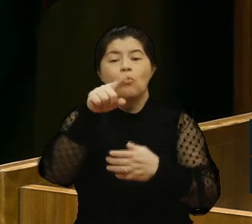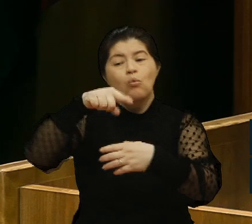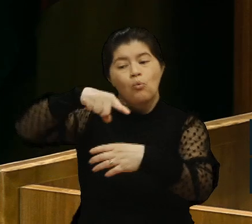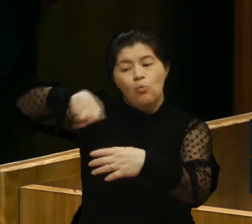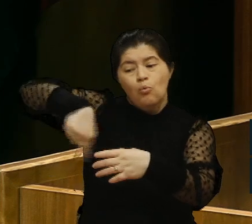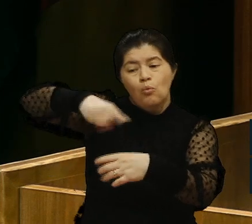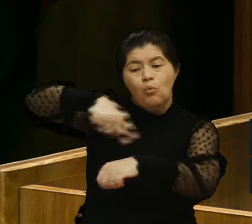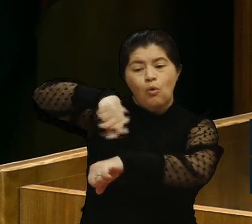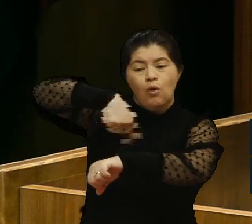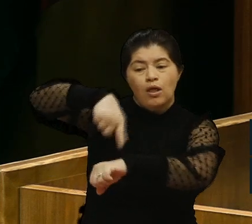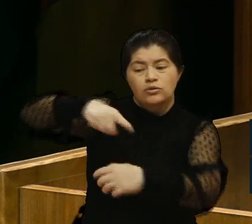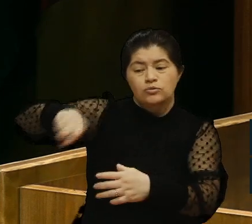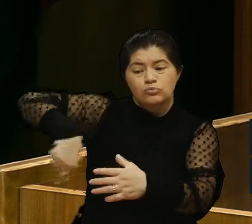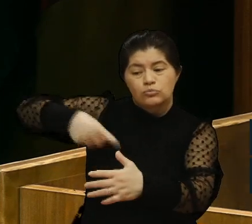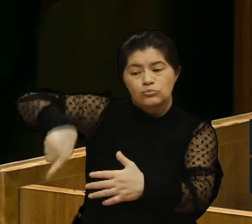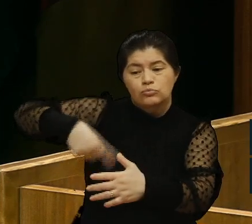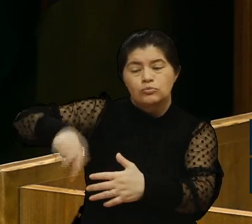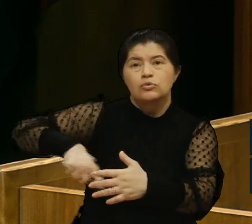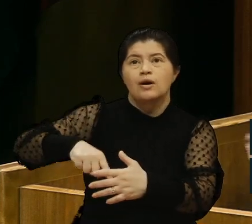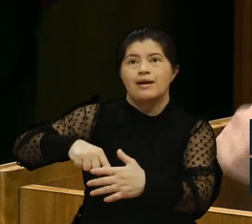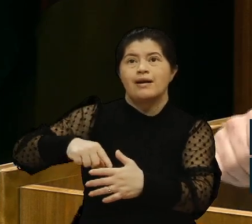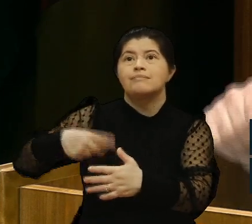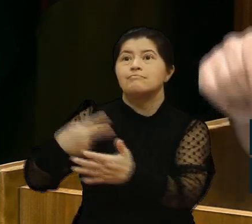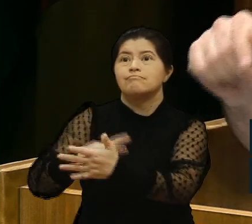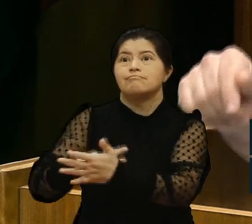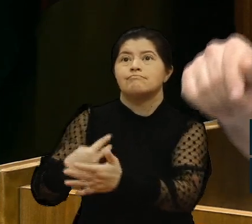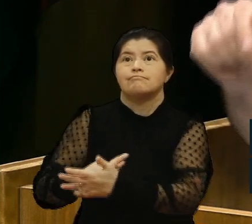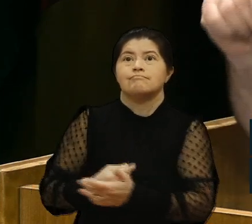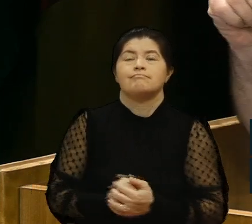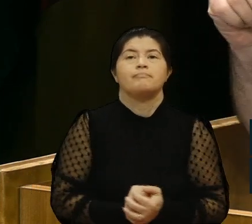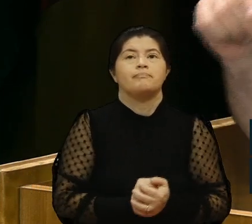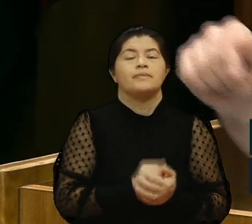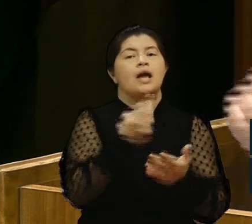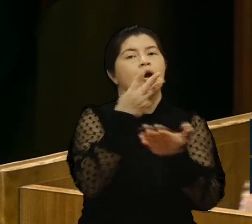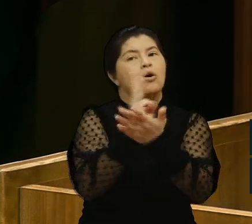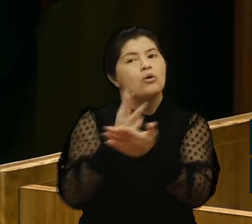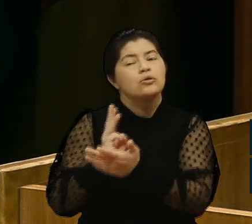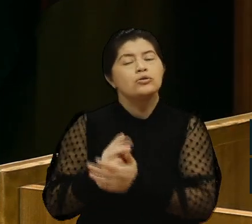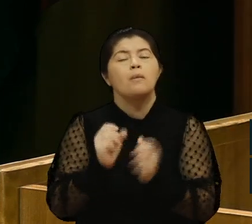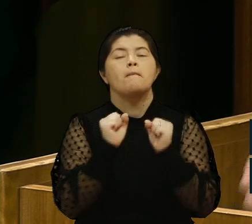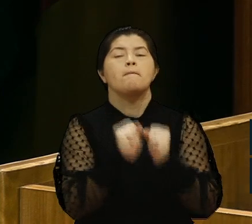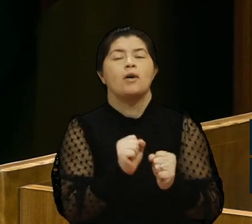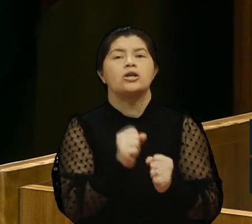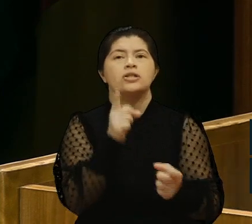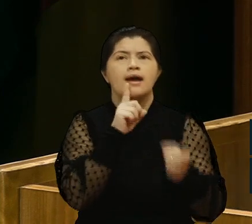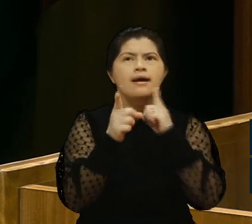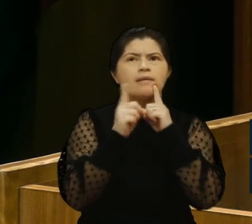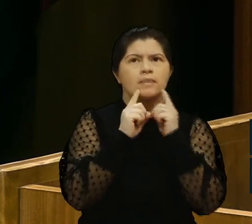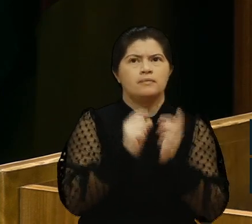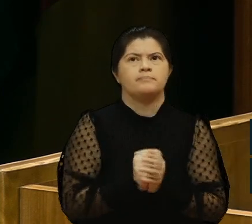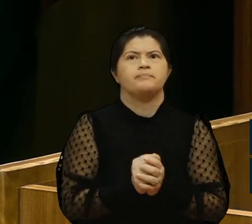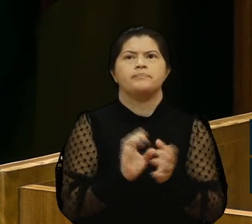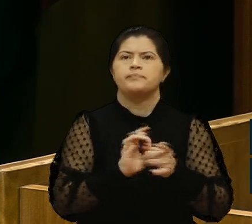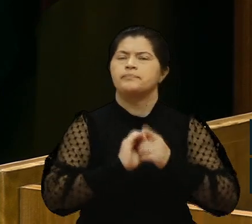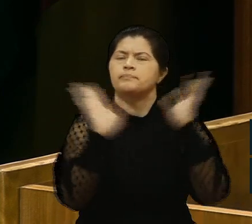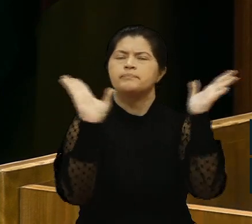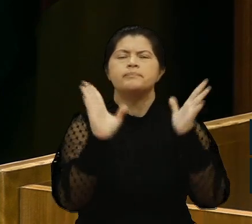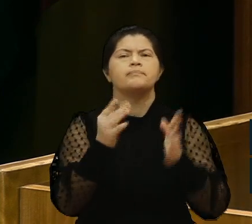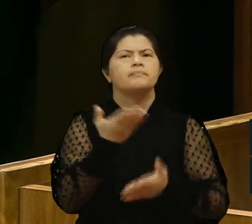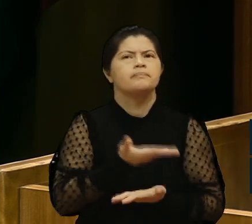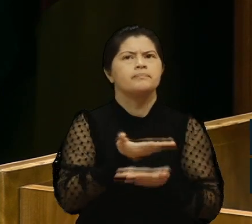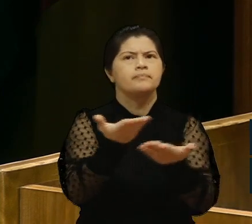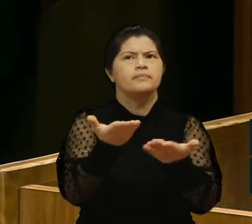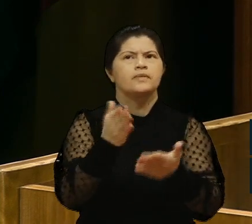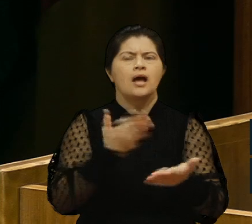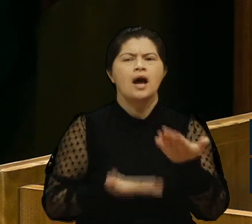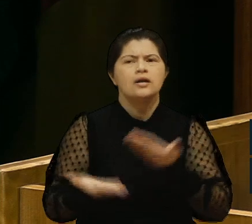pode tanto recorrer no PROCON quanto no site da RGE. Nós nos colocamos à disposição para